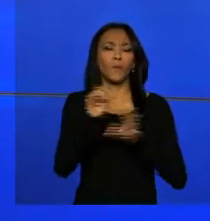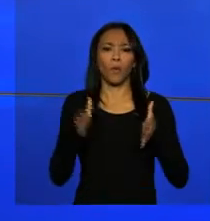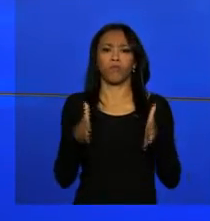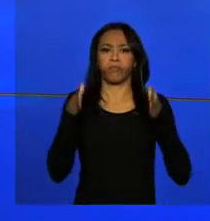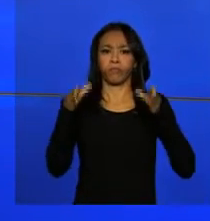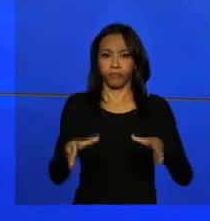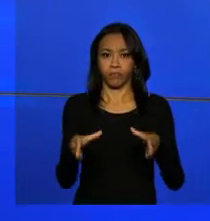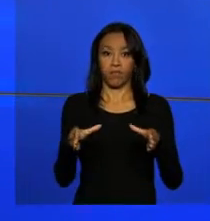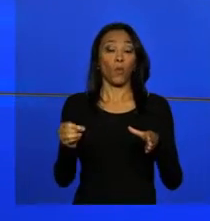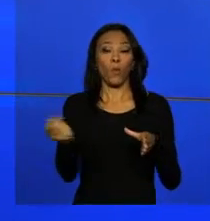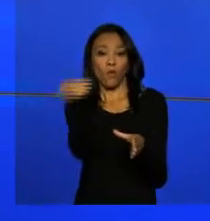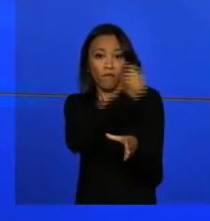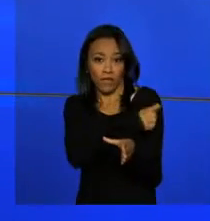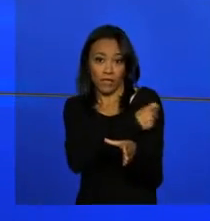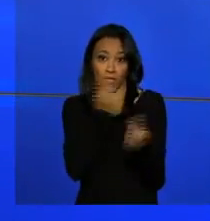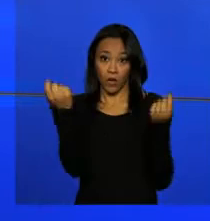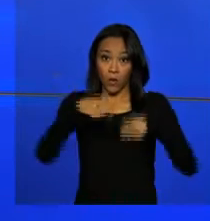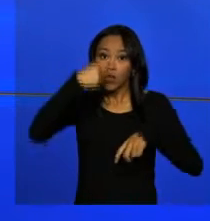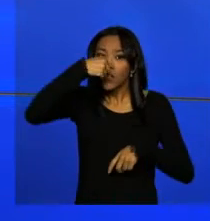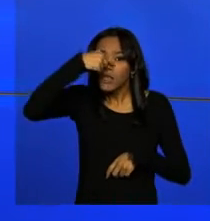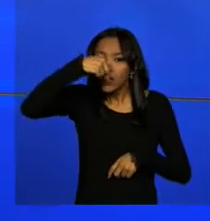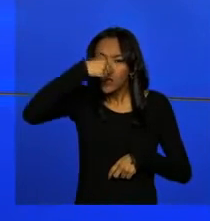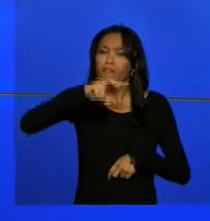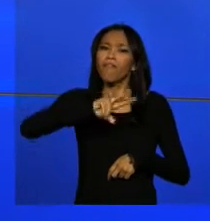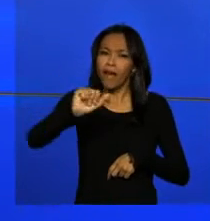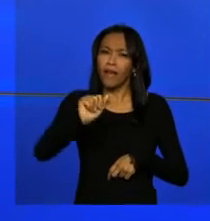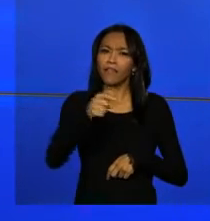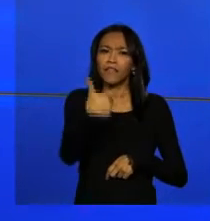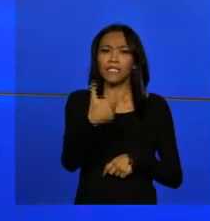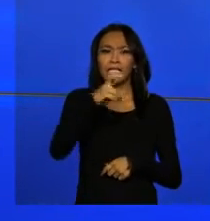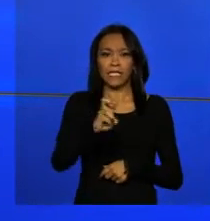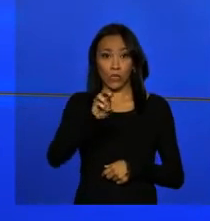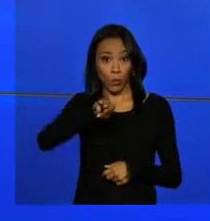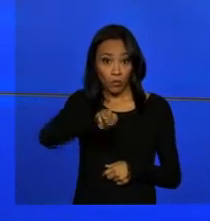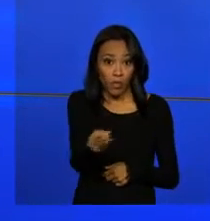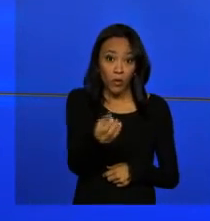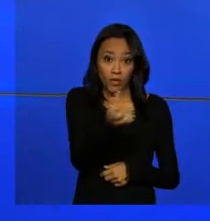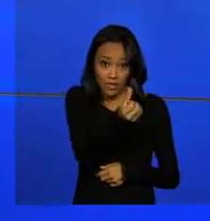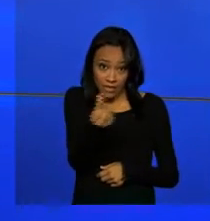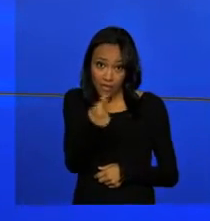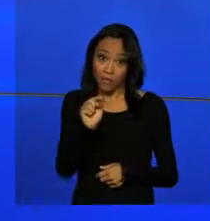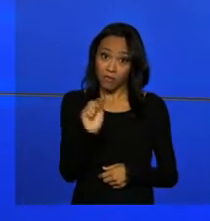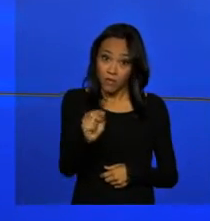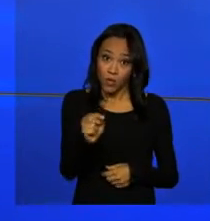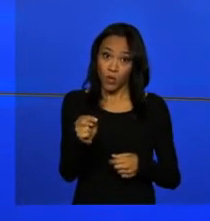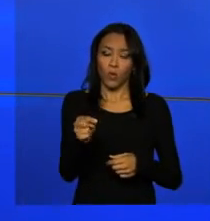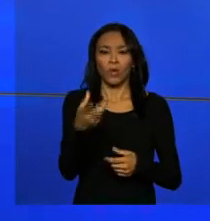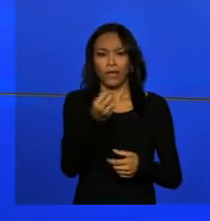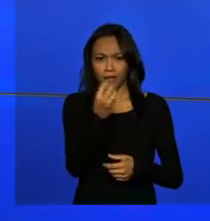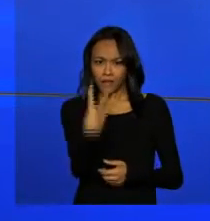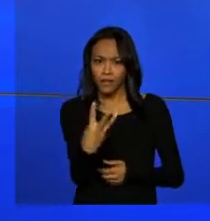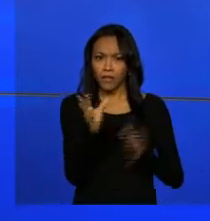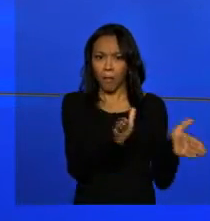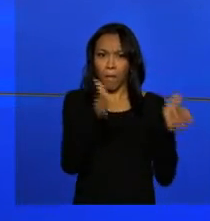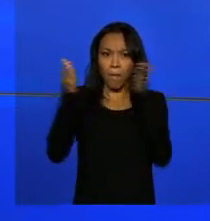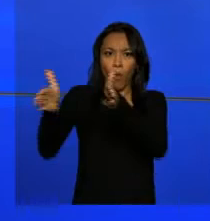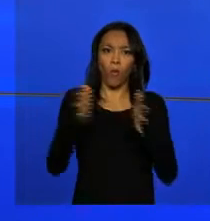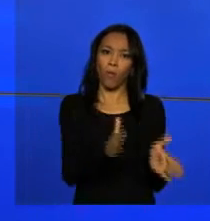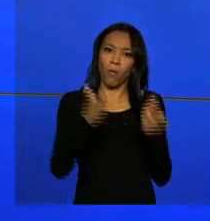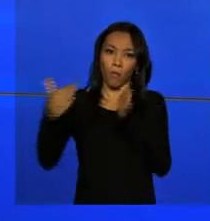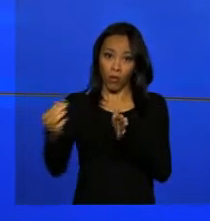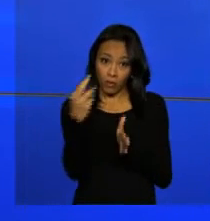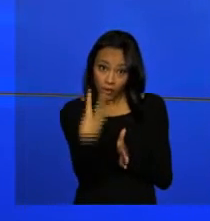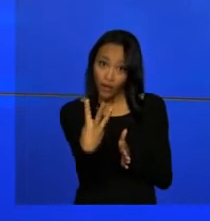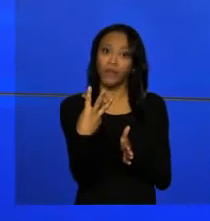vacina contra a gripe inicialmente serão distribuídas 25 milhões e 600 mil doses em três remessas quase a metade